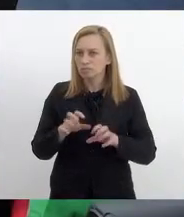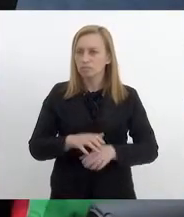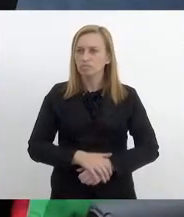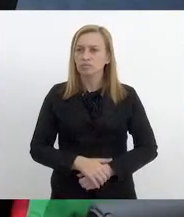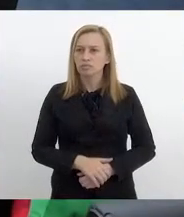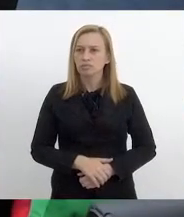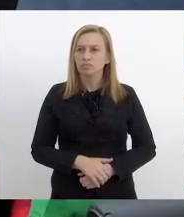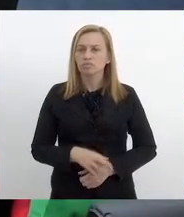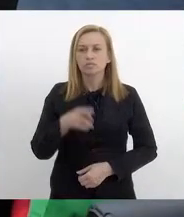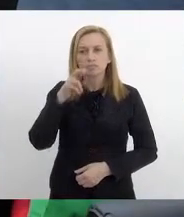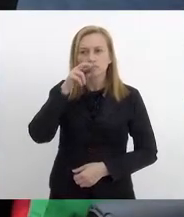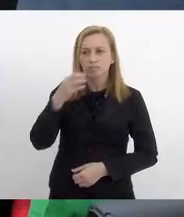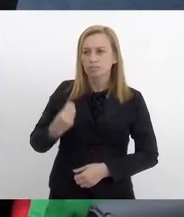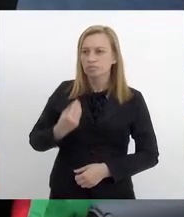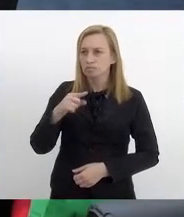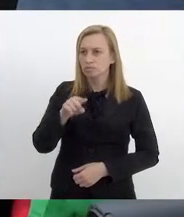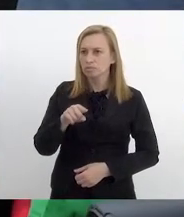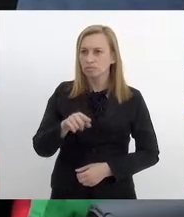Rosenberg está aí?